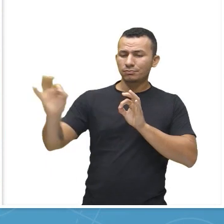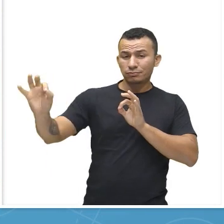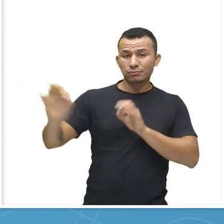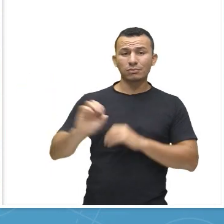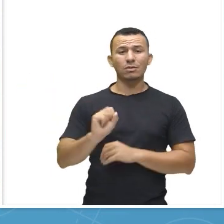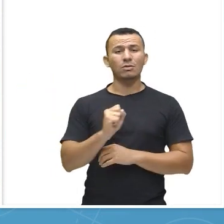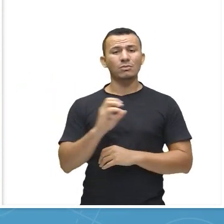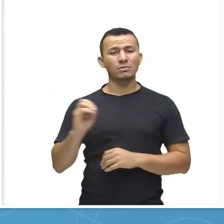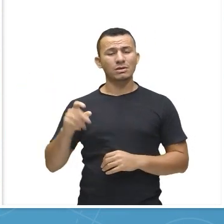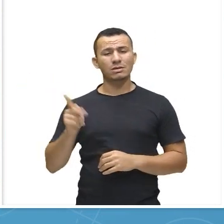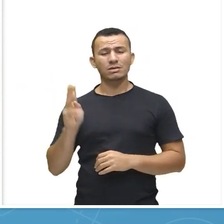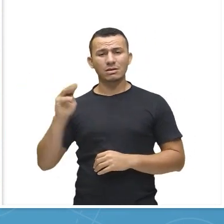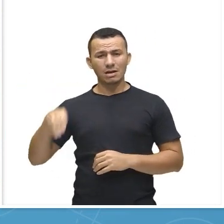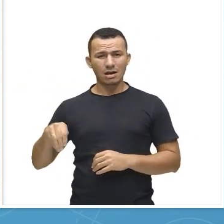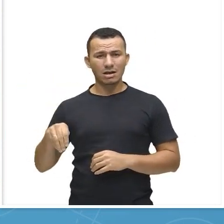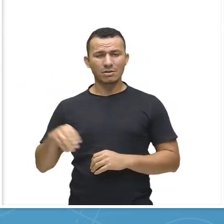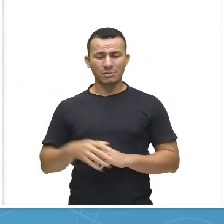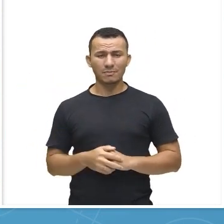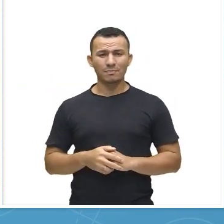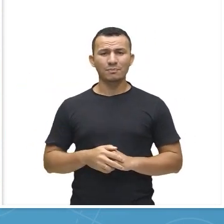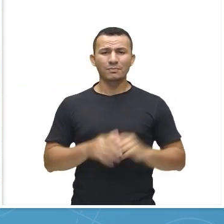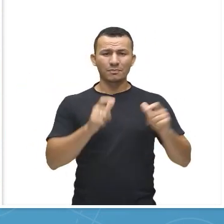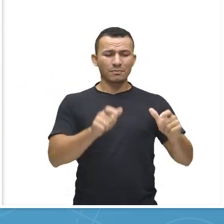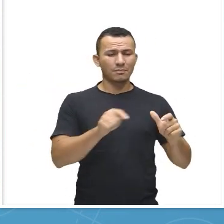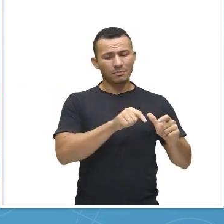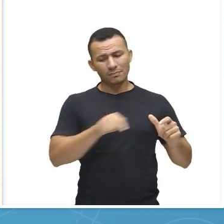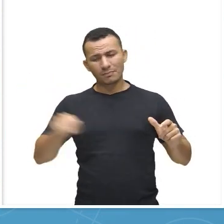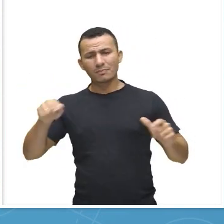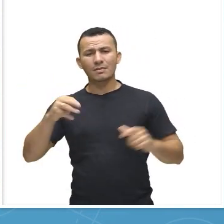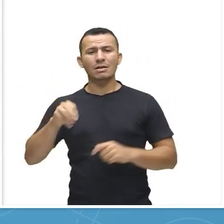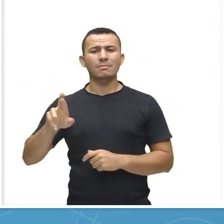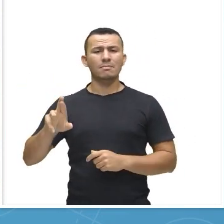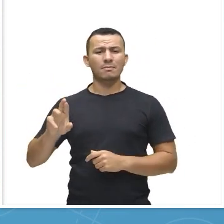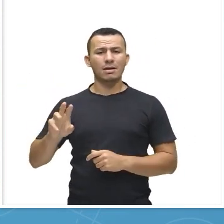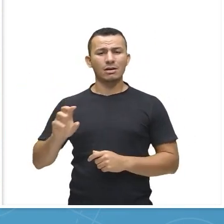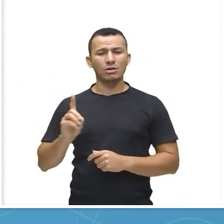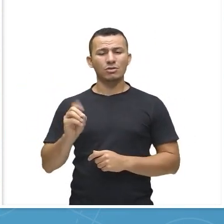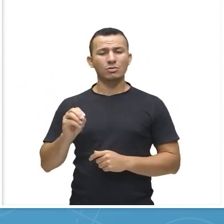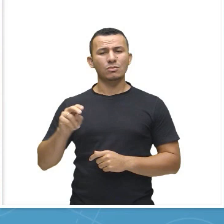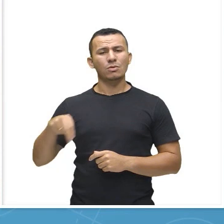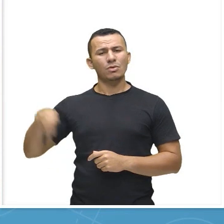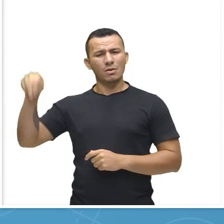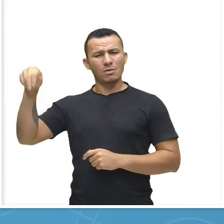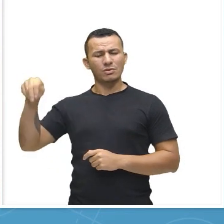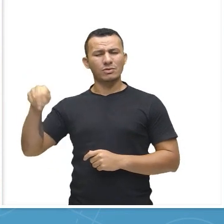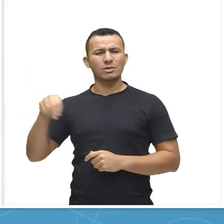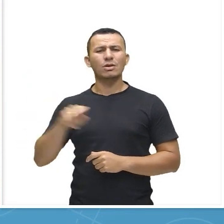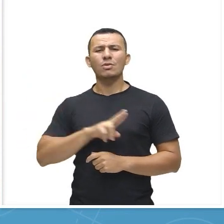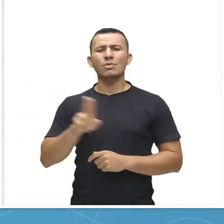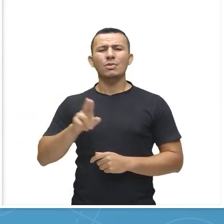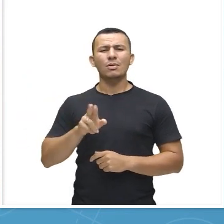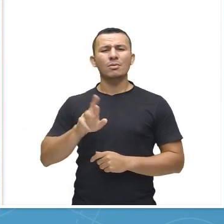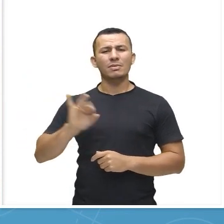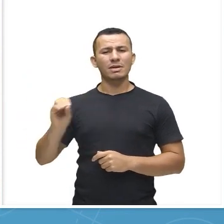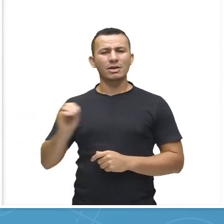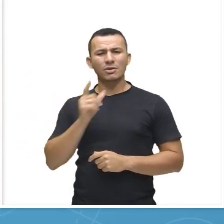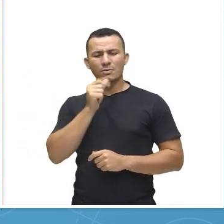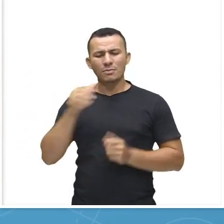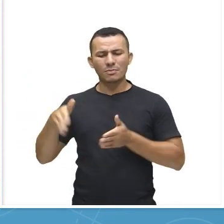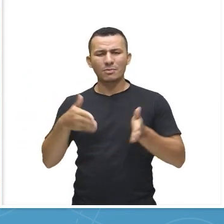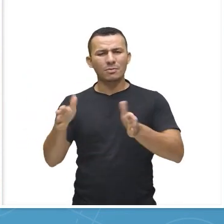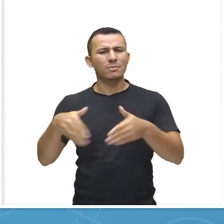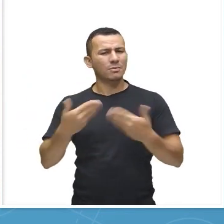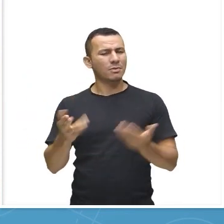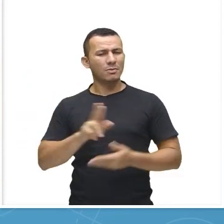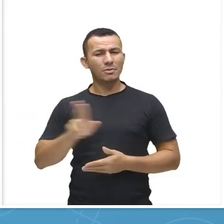quilômetros, desde a Basileia até o Mar do Norte. Estamos falando de que rio? Tá bom? Então você